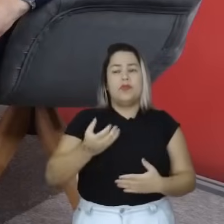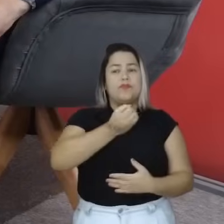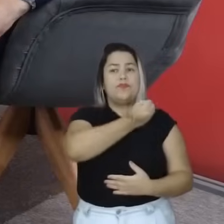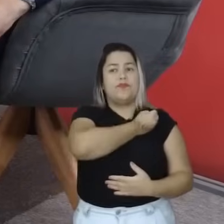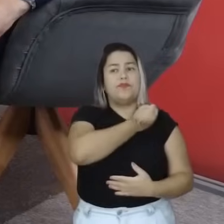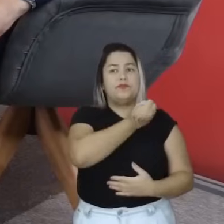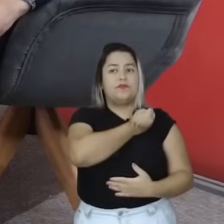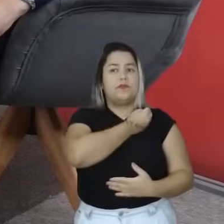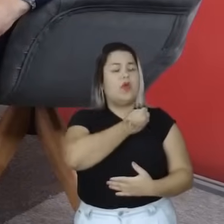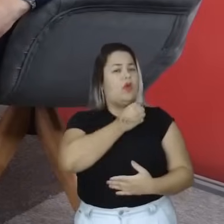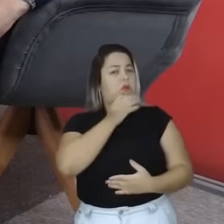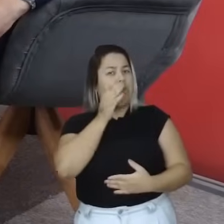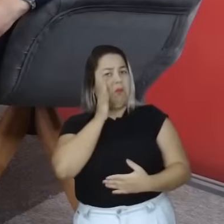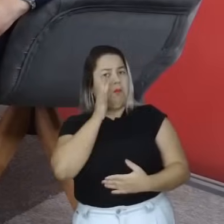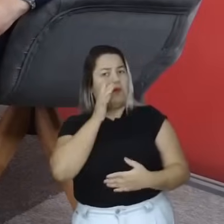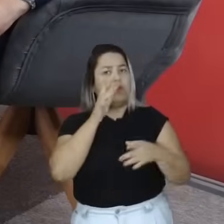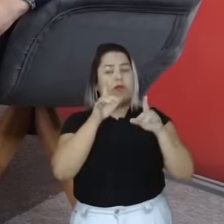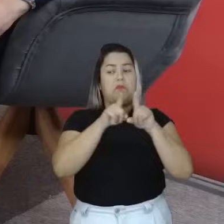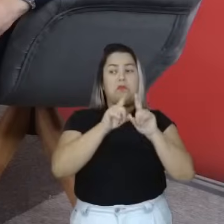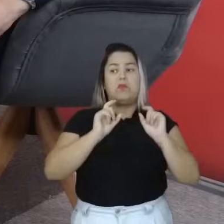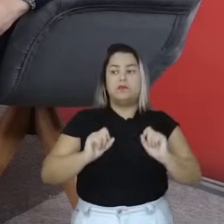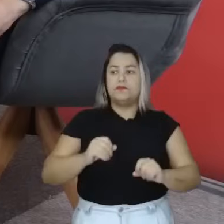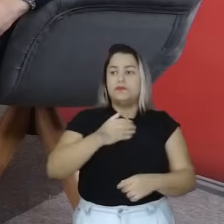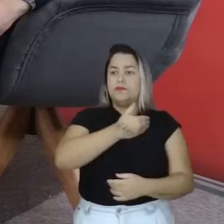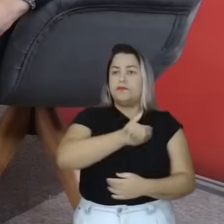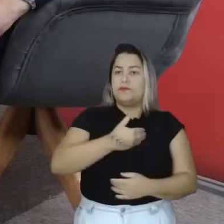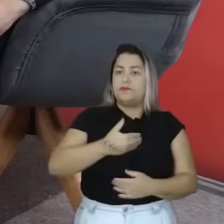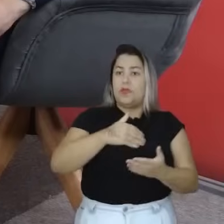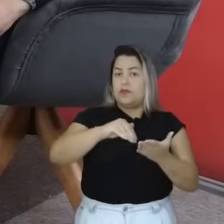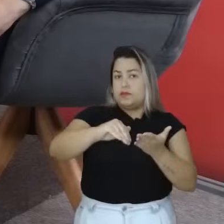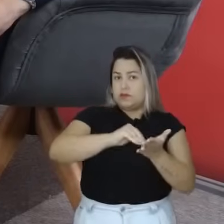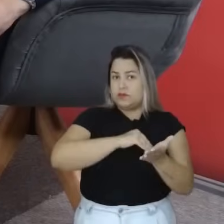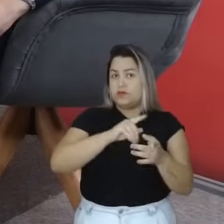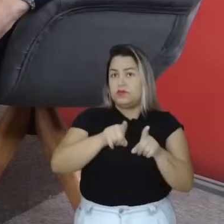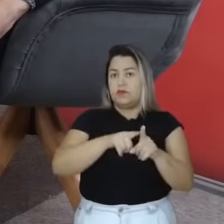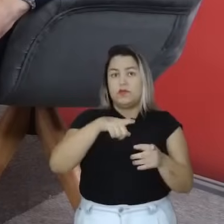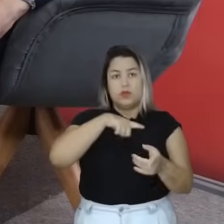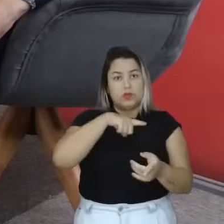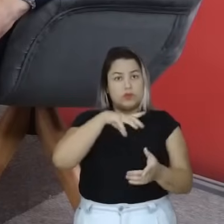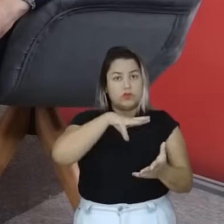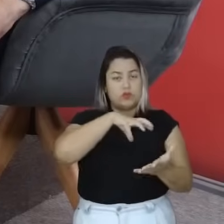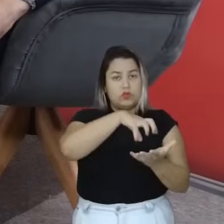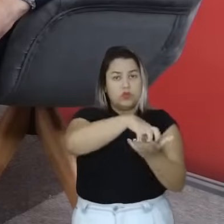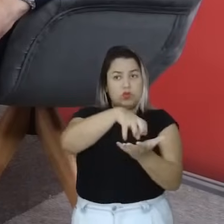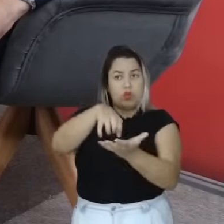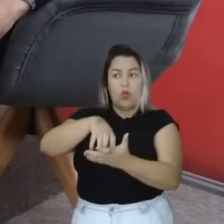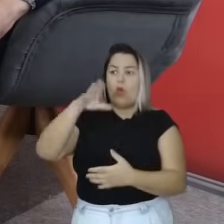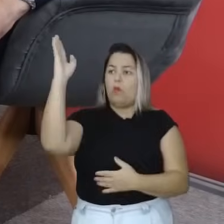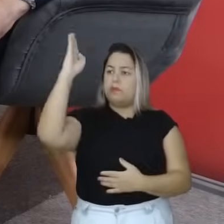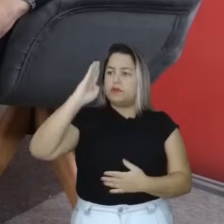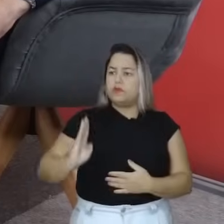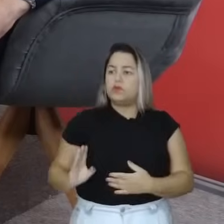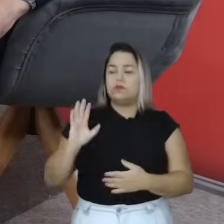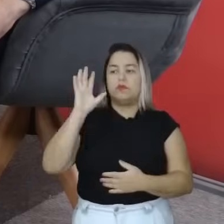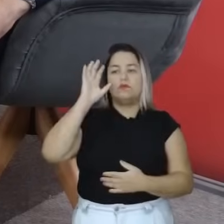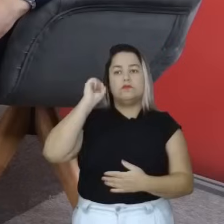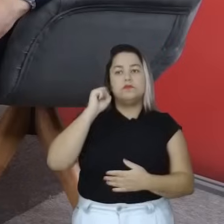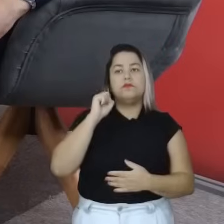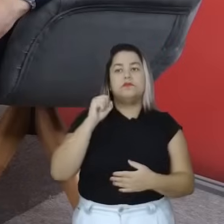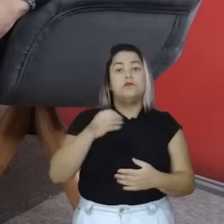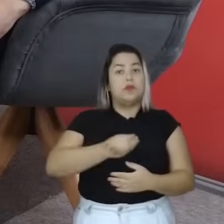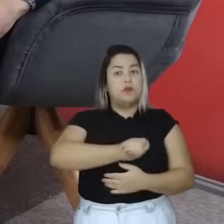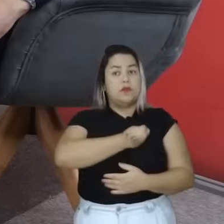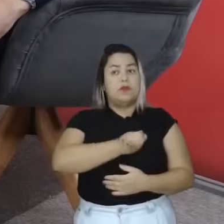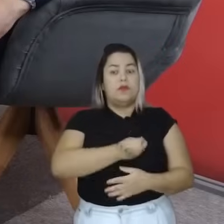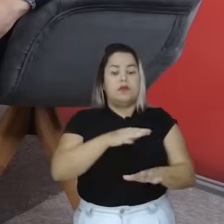muito impressionantes, né? Primeiro que a secretaria esteve em todas as capitais, como o senhor já falou, então o Brasil inteiro foi ouvido